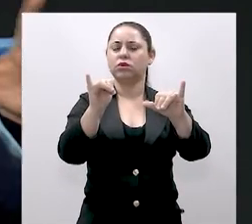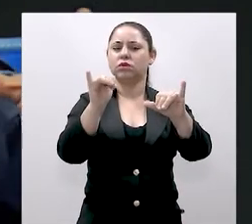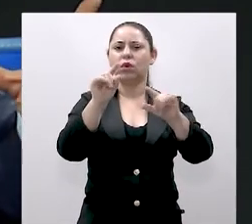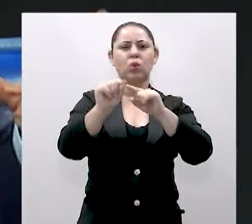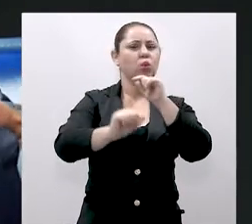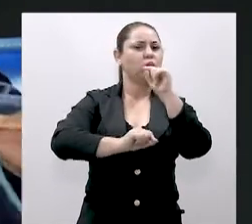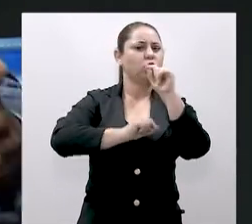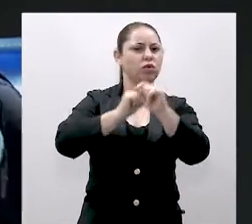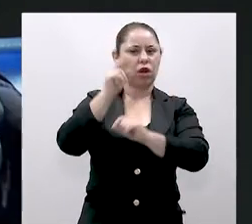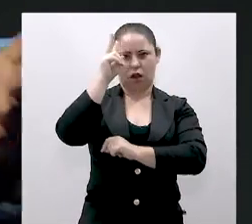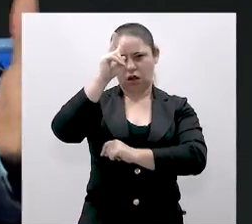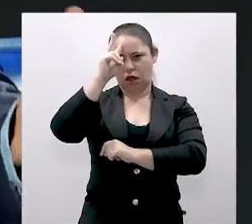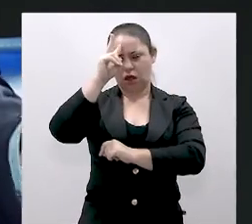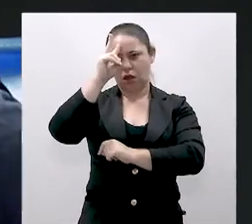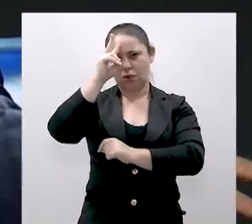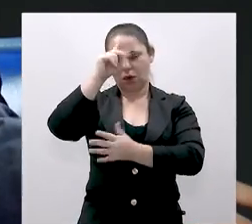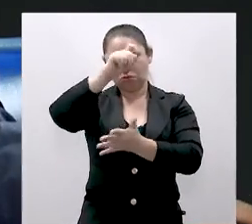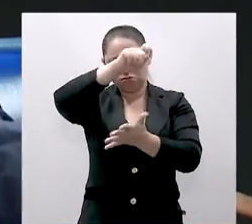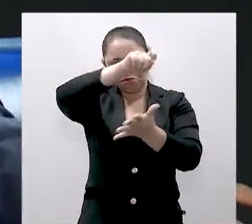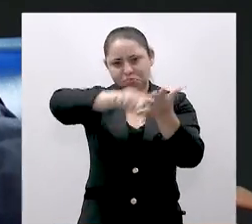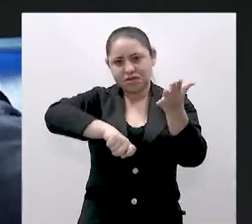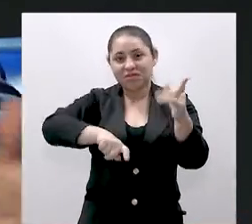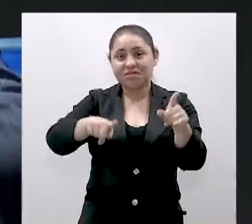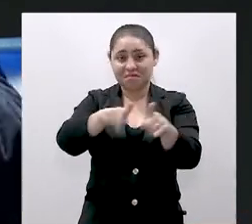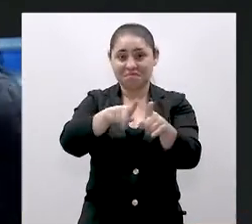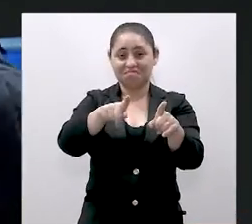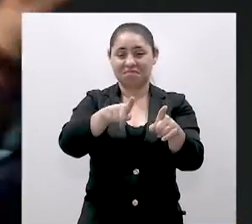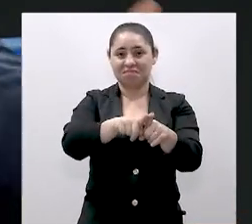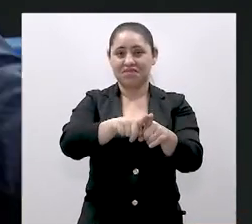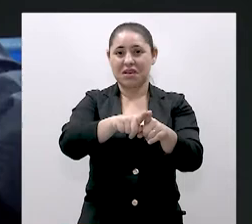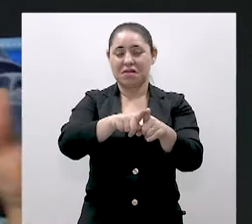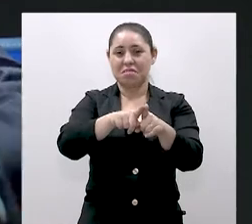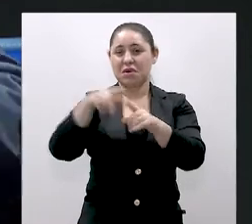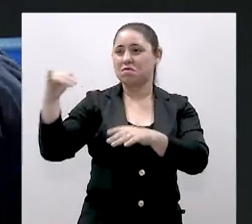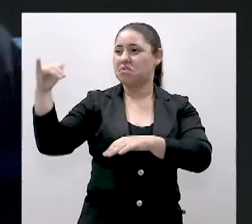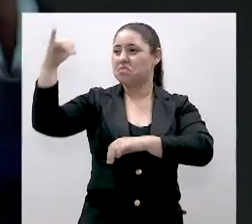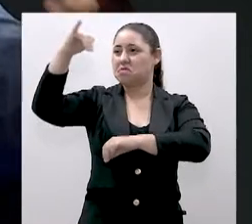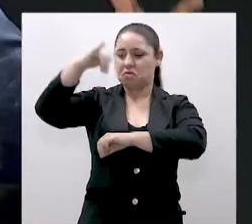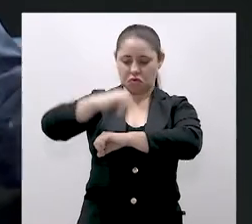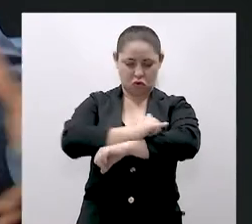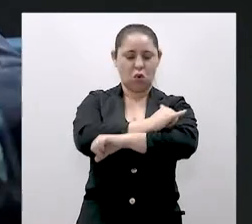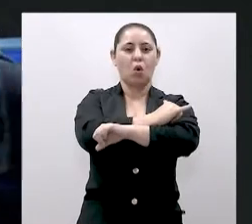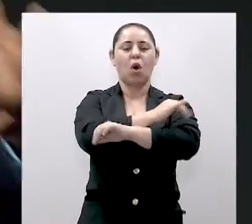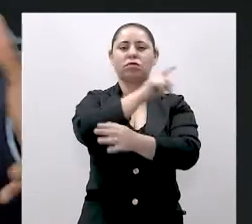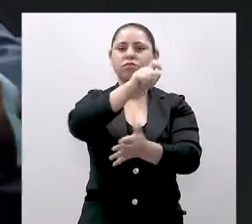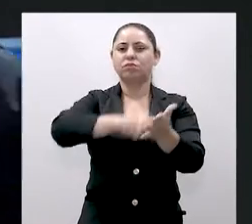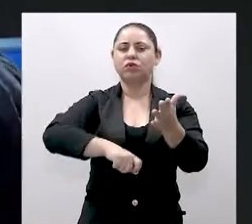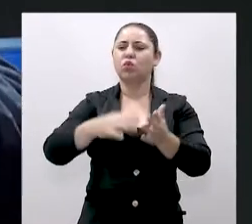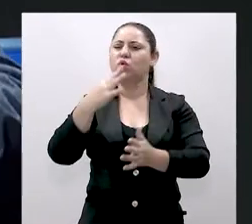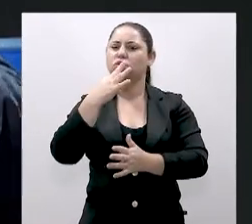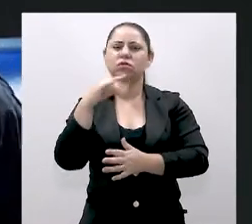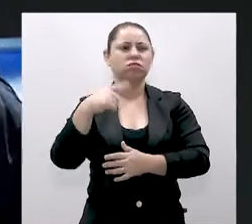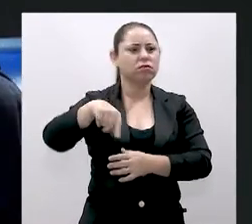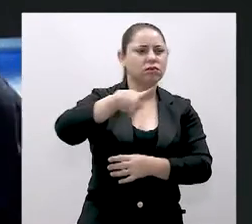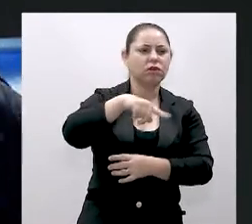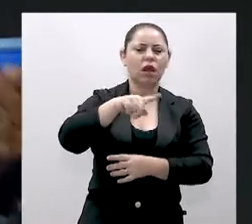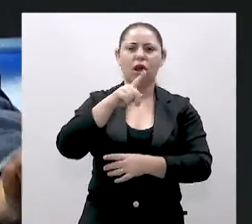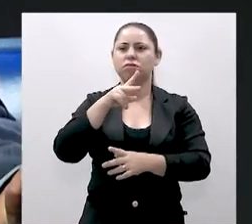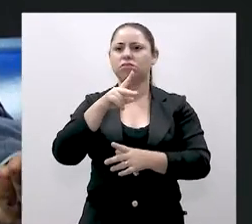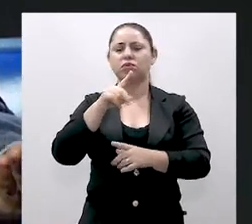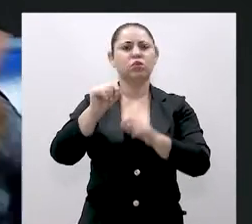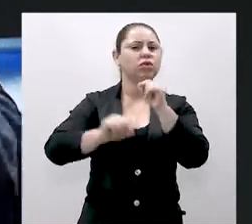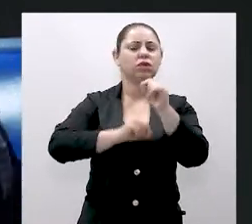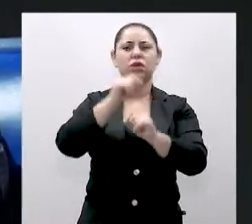os seus 3 mostrou e me lembro quando chegou dar autógrafo aeroporto era reconhecido virou Talvez o político mato-grossense